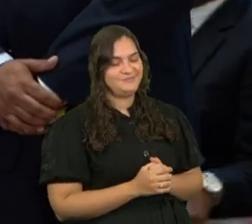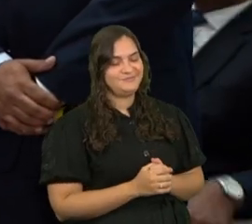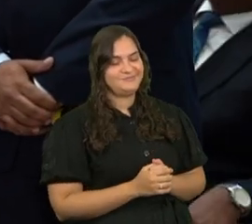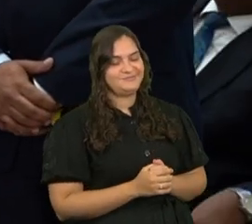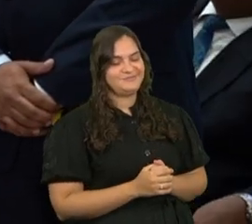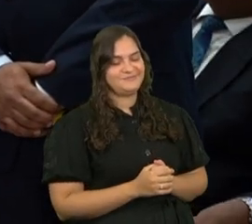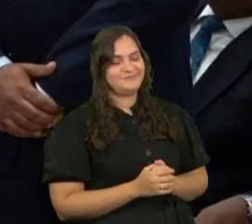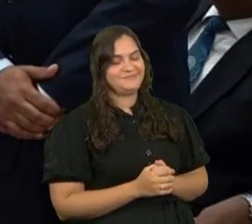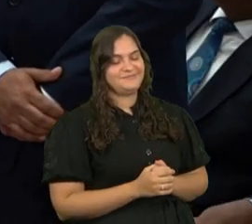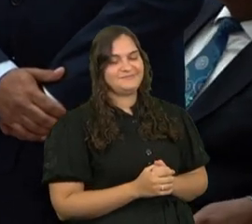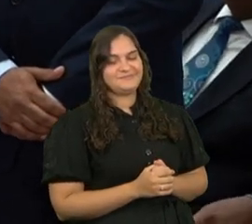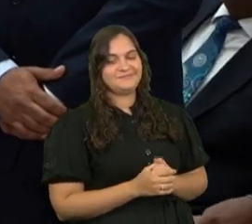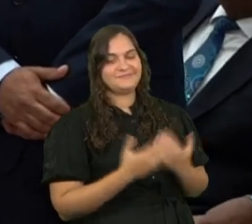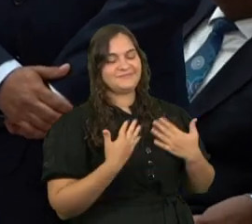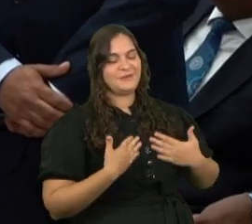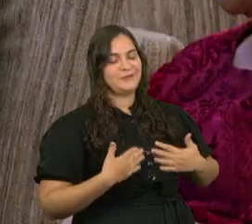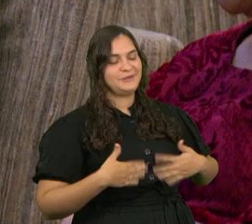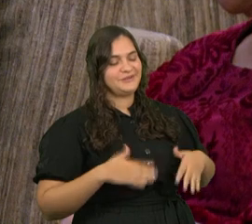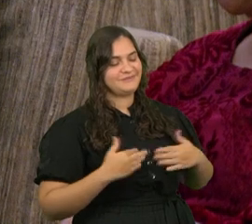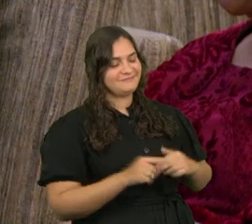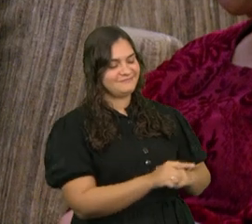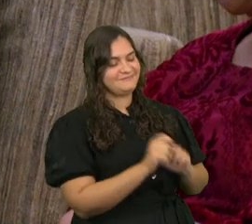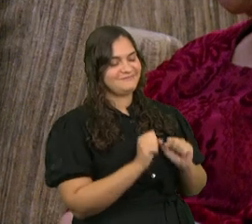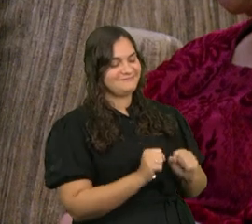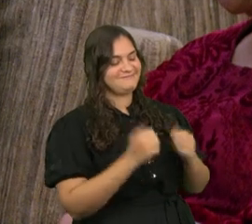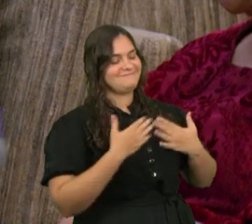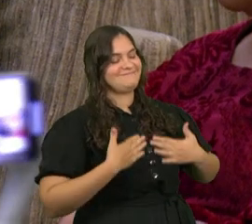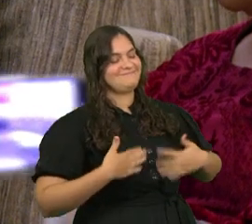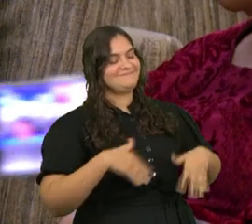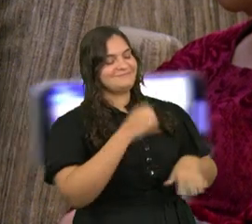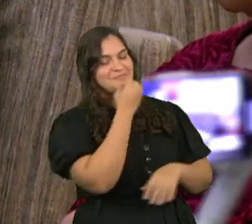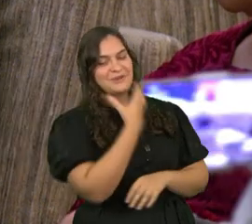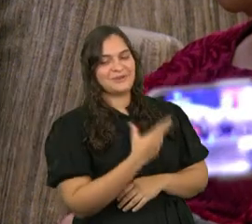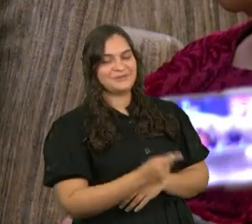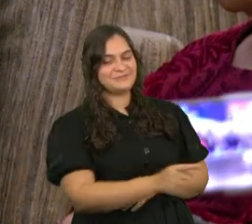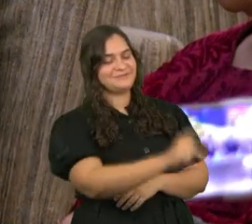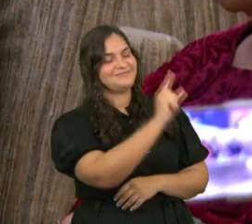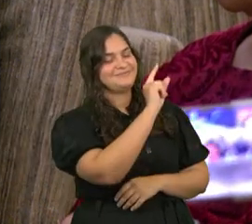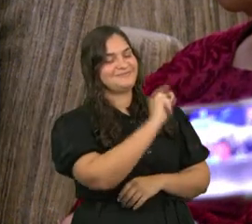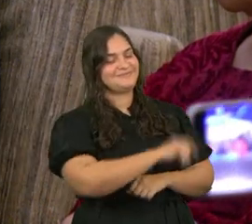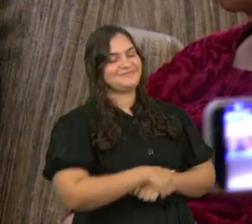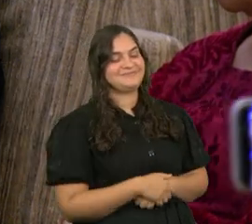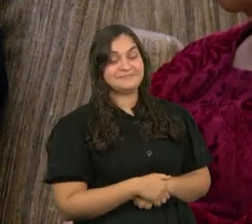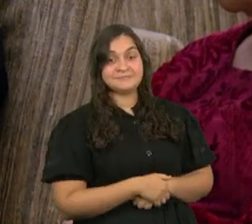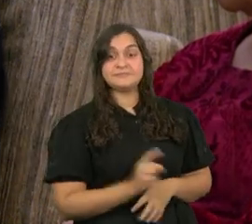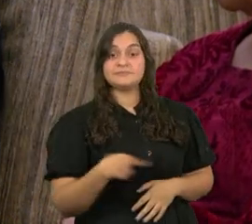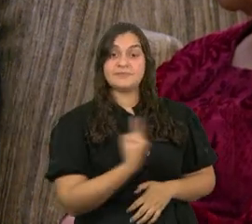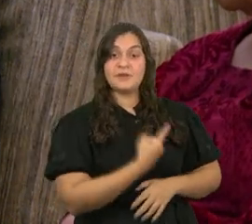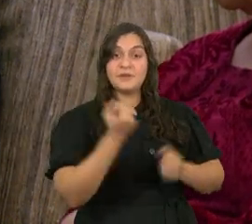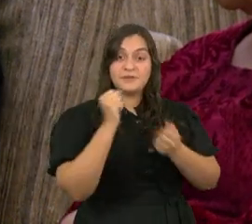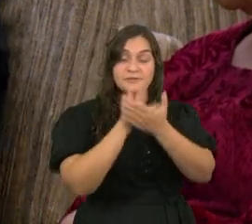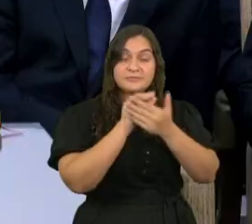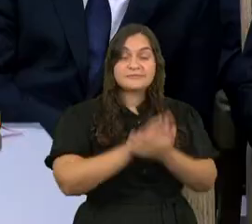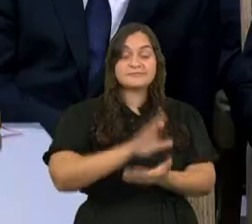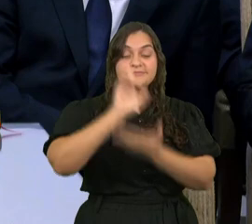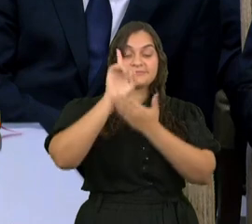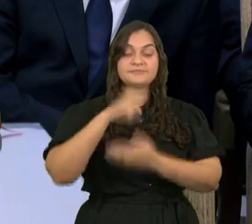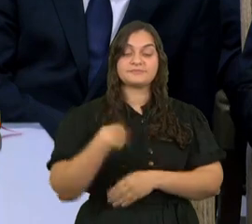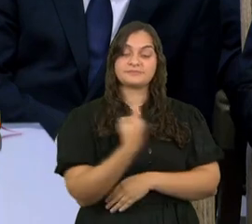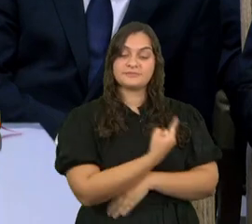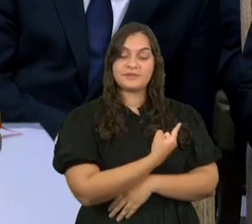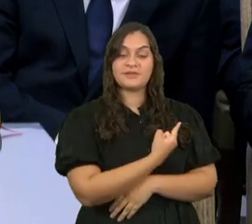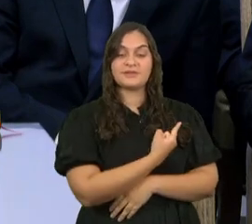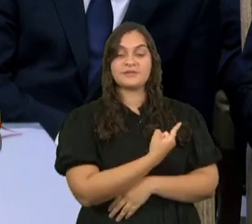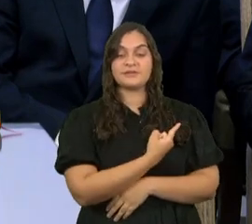Não, a gente quer que o senhor esteja bem por muito tempo. E nós louvamos a Deus. Estávamos lá, não